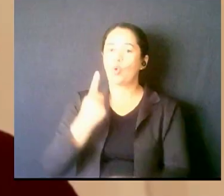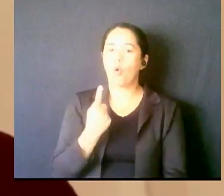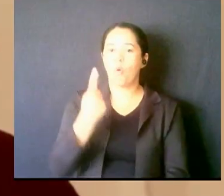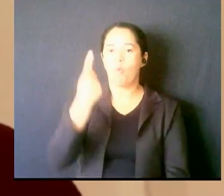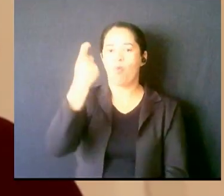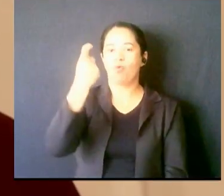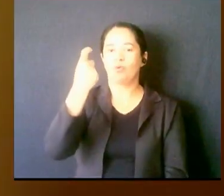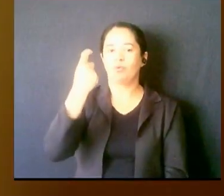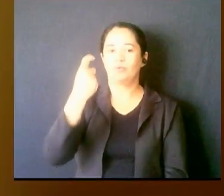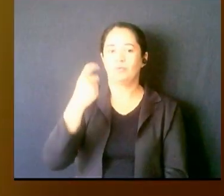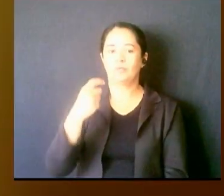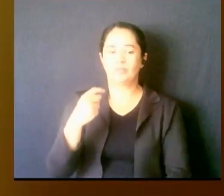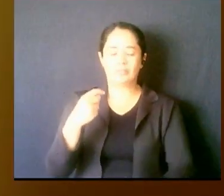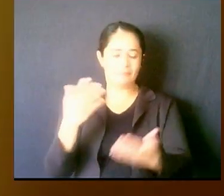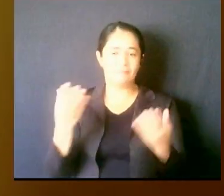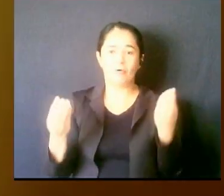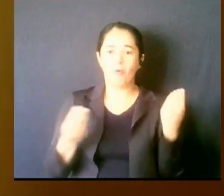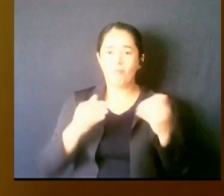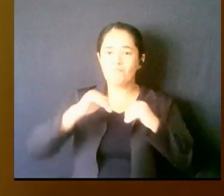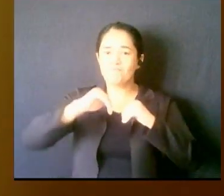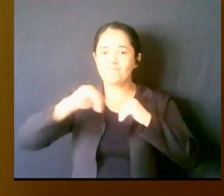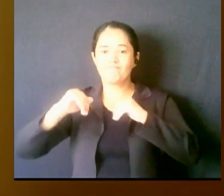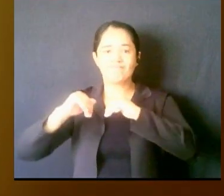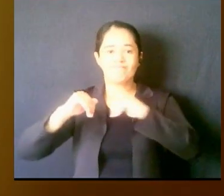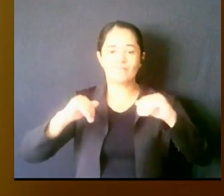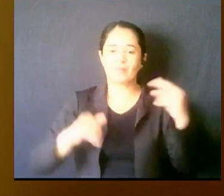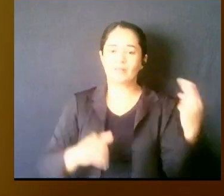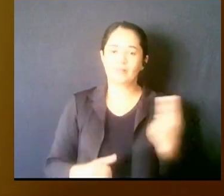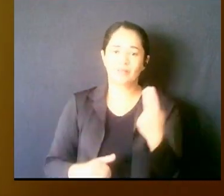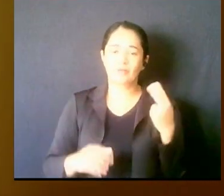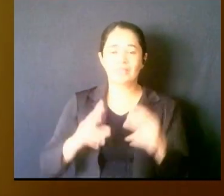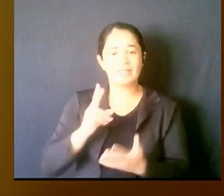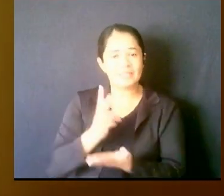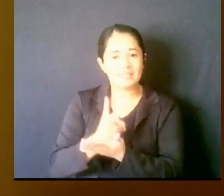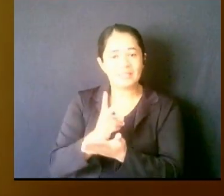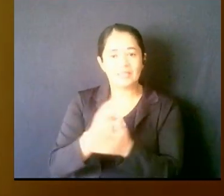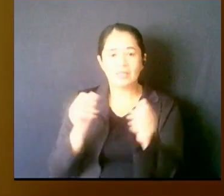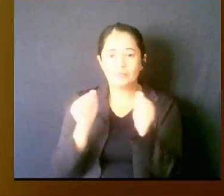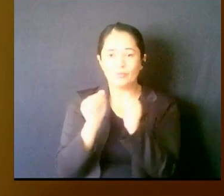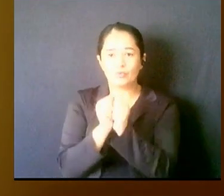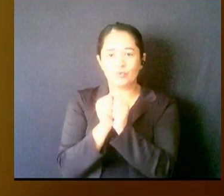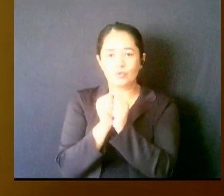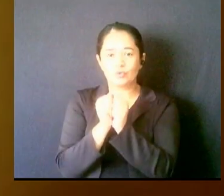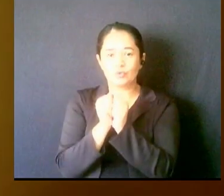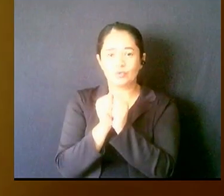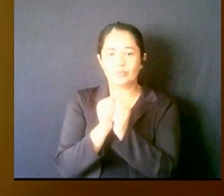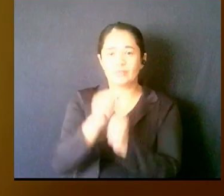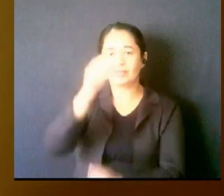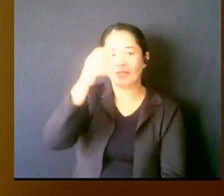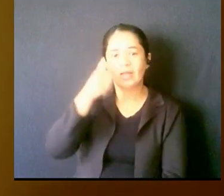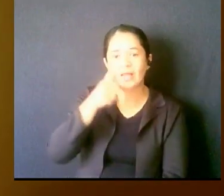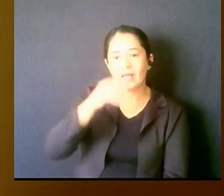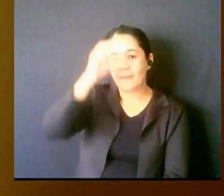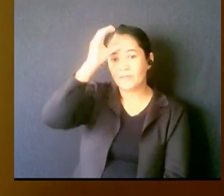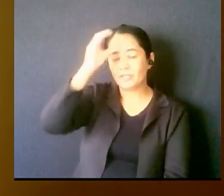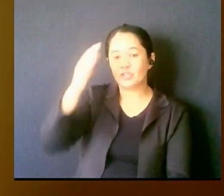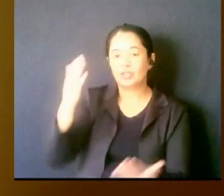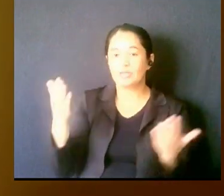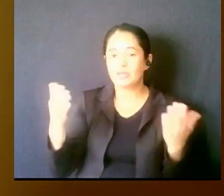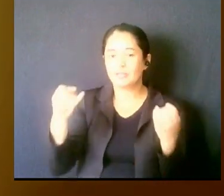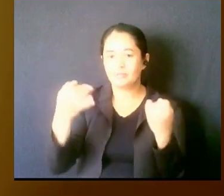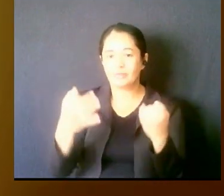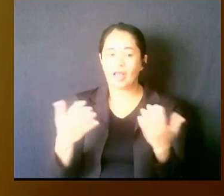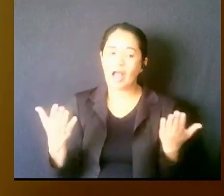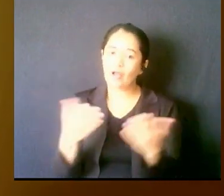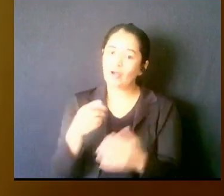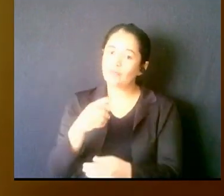coisa da outra. Sempre vai ser junto. É igual a minha tia falava, agora você tem um bracinho a mais no seu corpo.